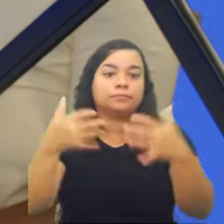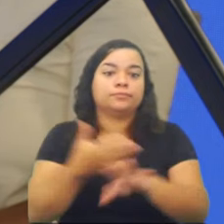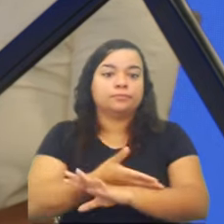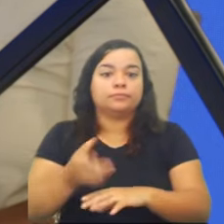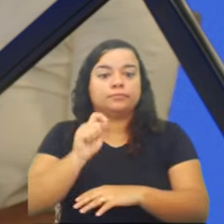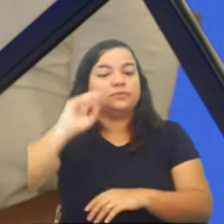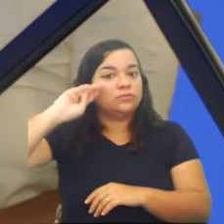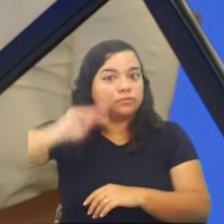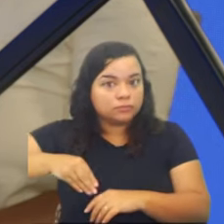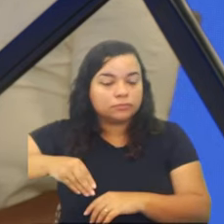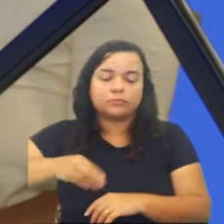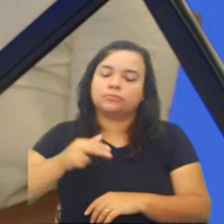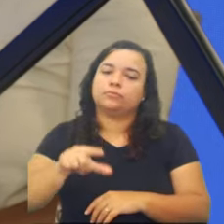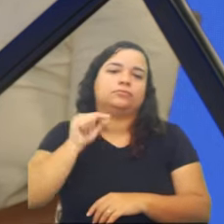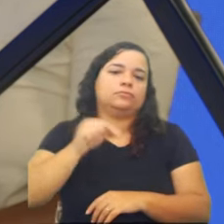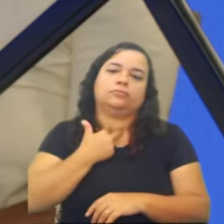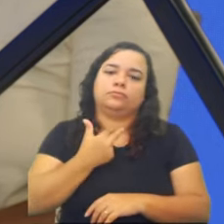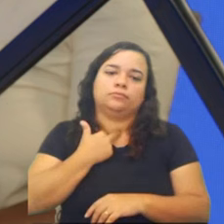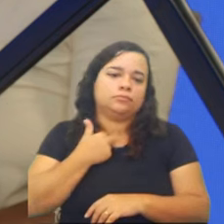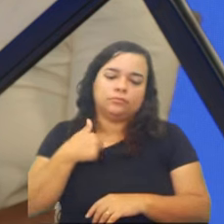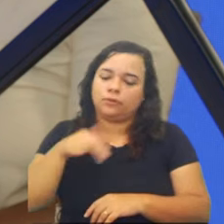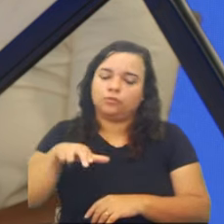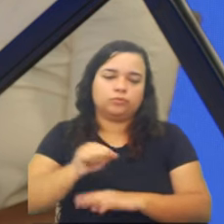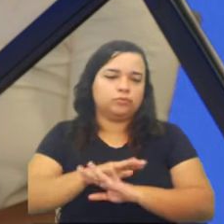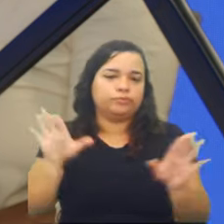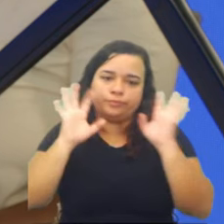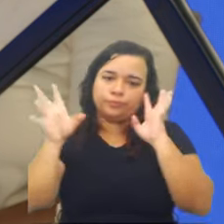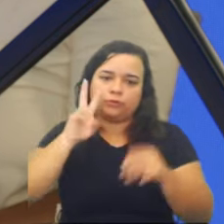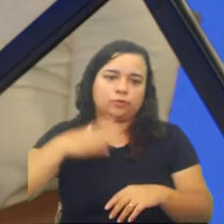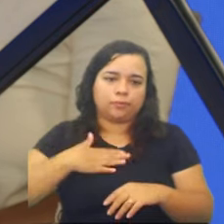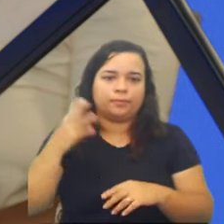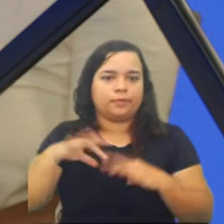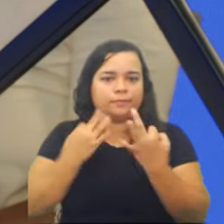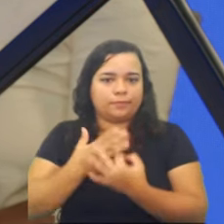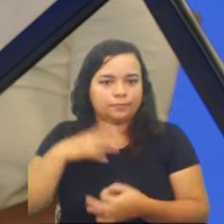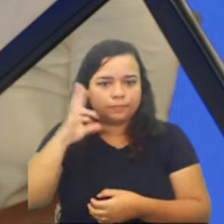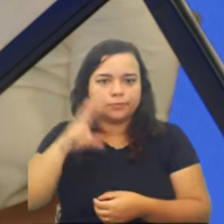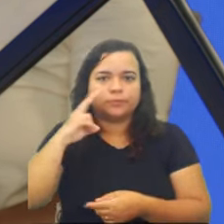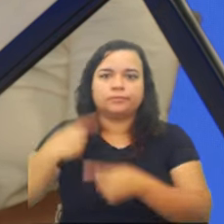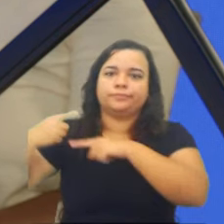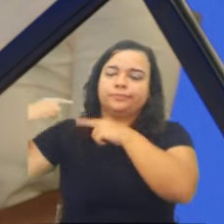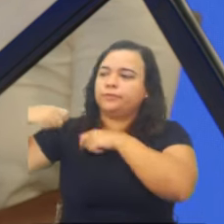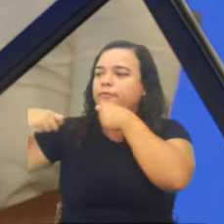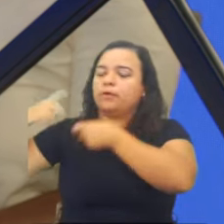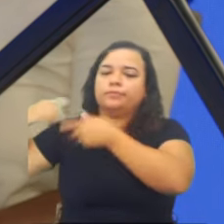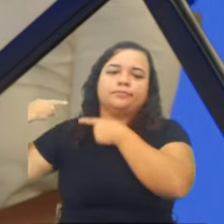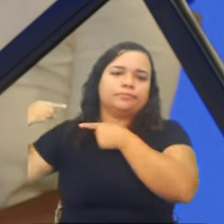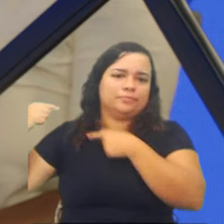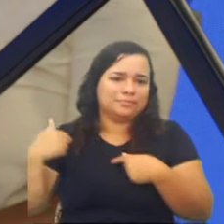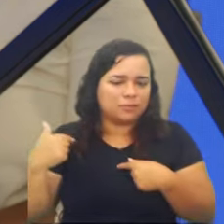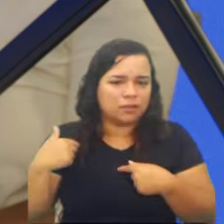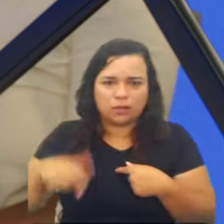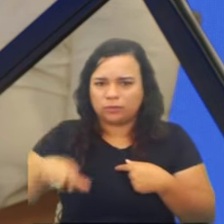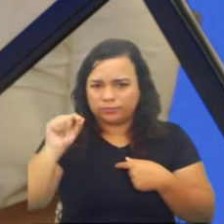desistir para mim nunca foi uma opção olho pra história minha história história da minha família história da minha meus avós e tal